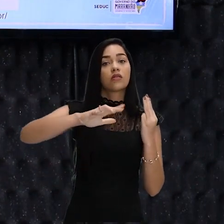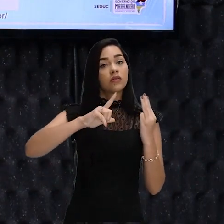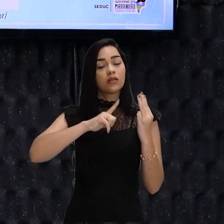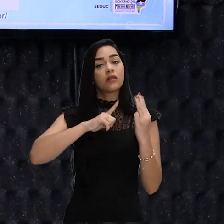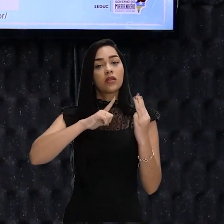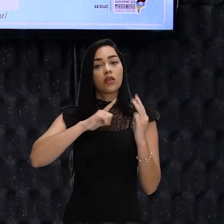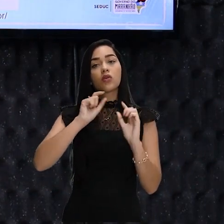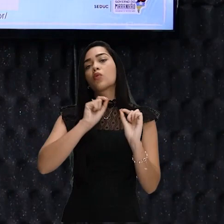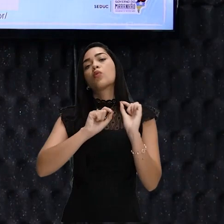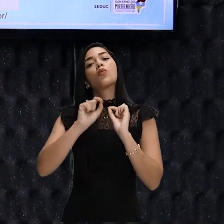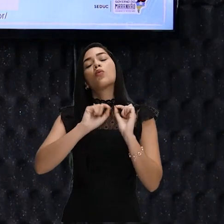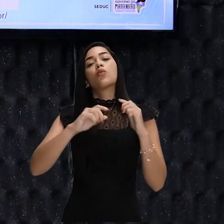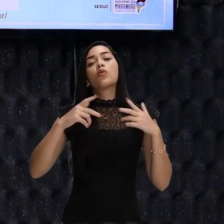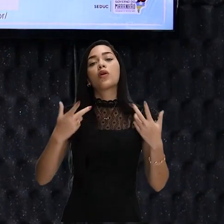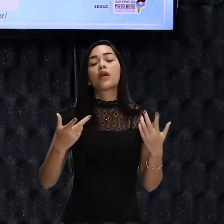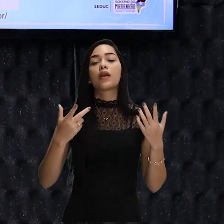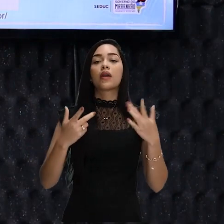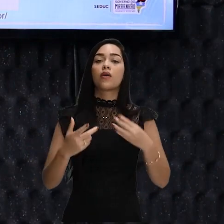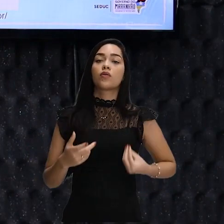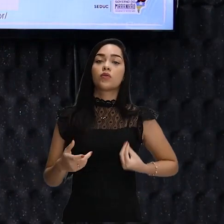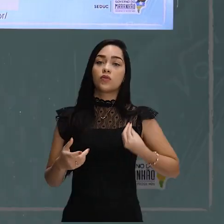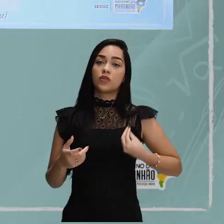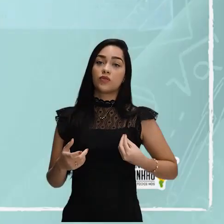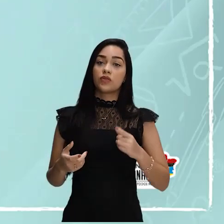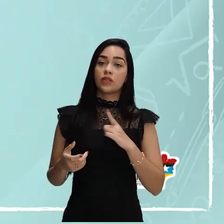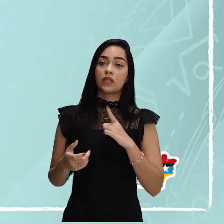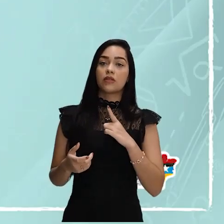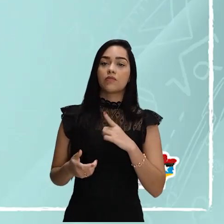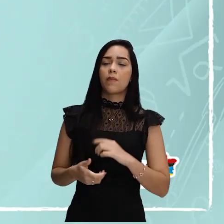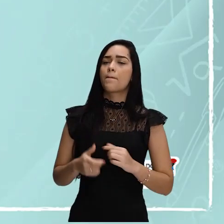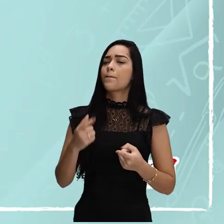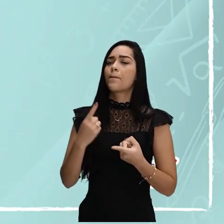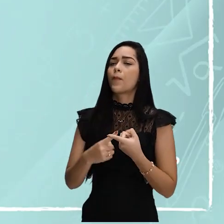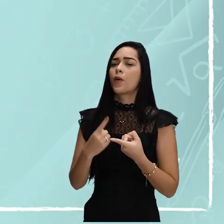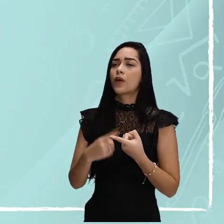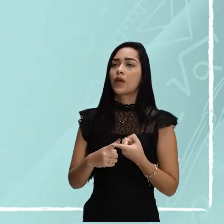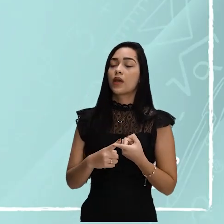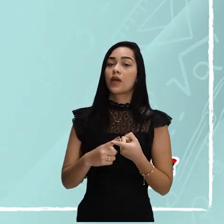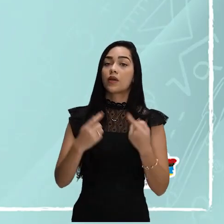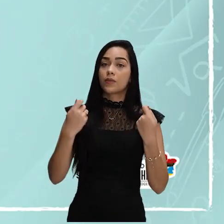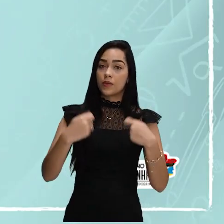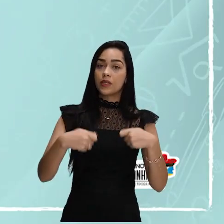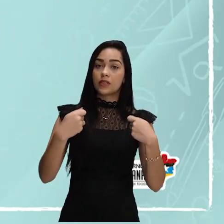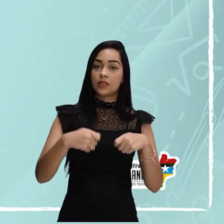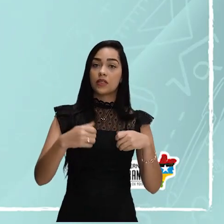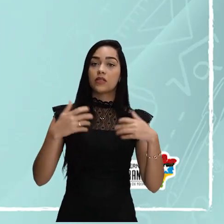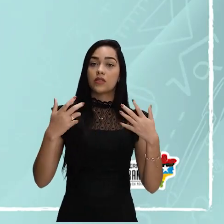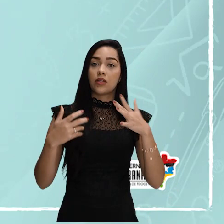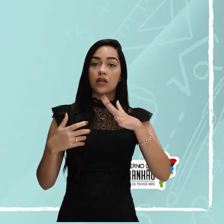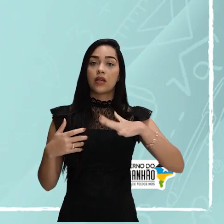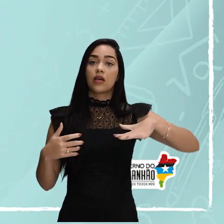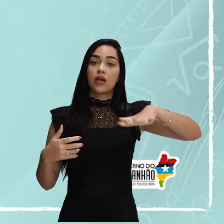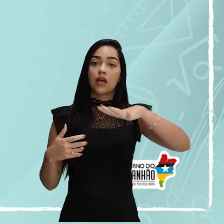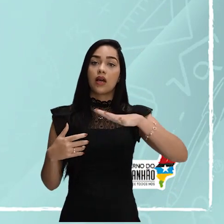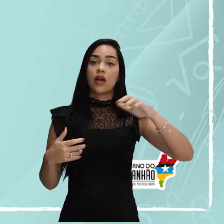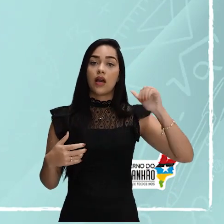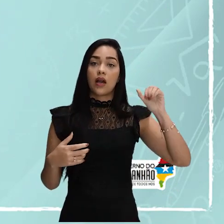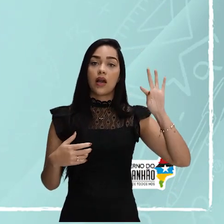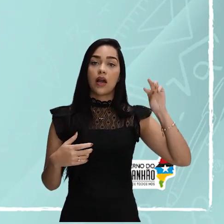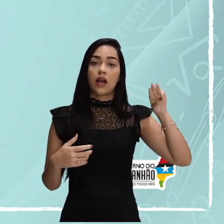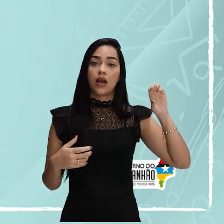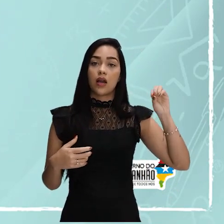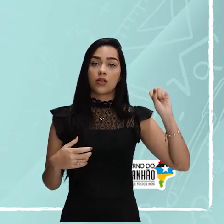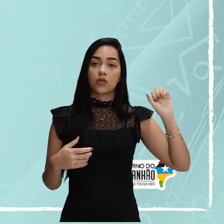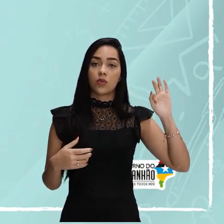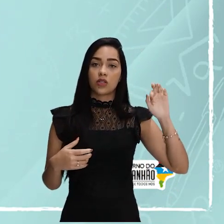biosfera, que é onde os seres vivos estão presentes. Por quê? Os seres vivos eles precisam da atmosfera, do ar